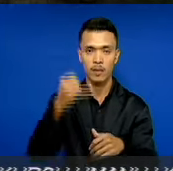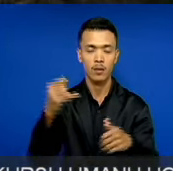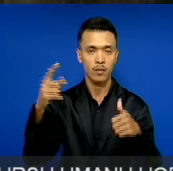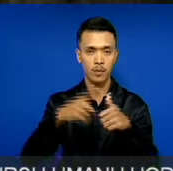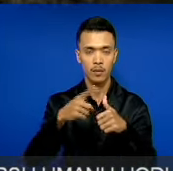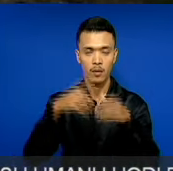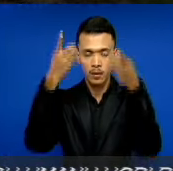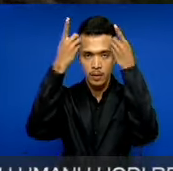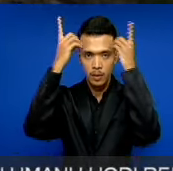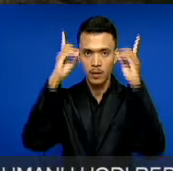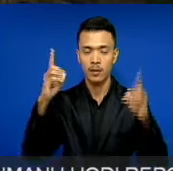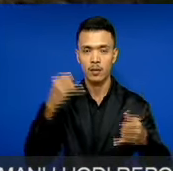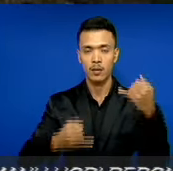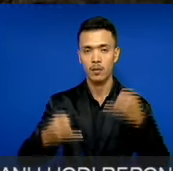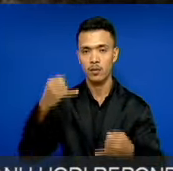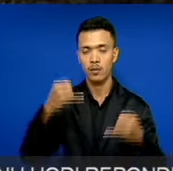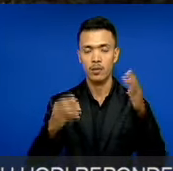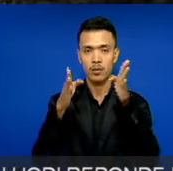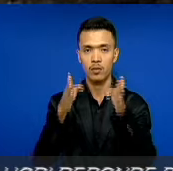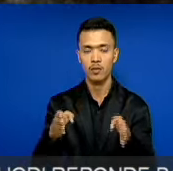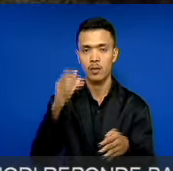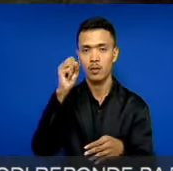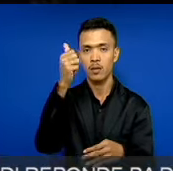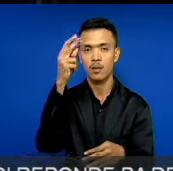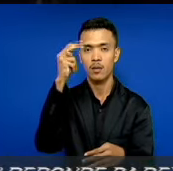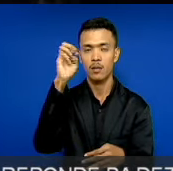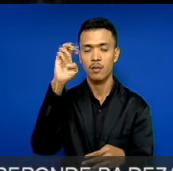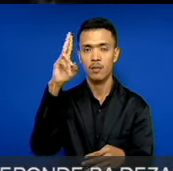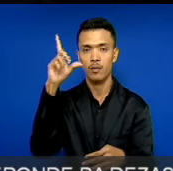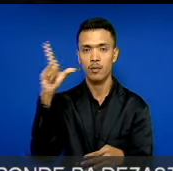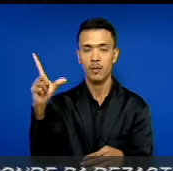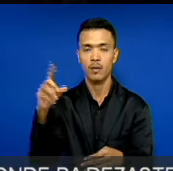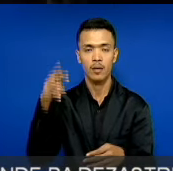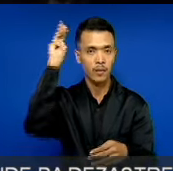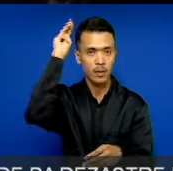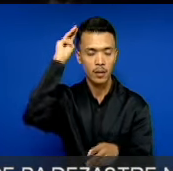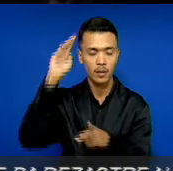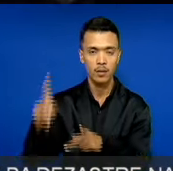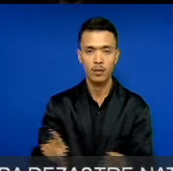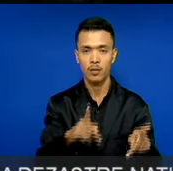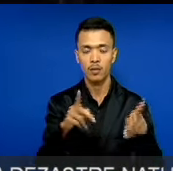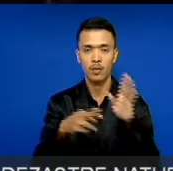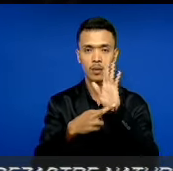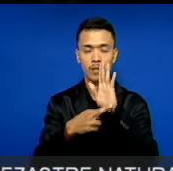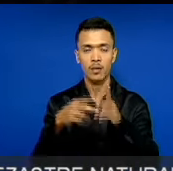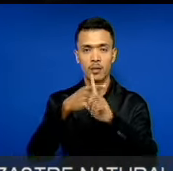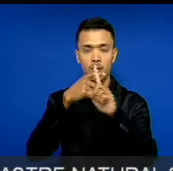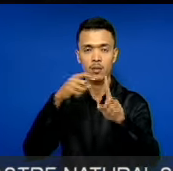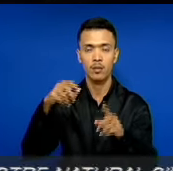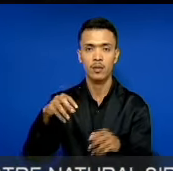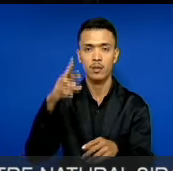ne preside husi juiz singular Samuel da Costa Pacheco, Ministério Público representa husi